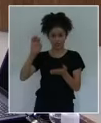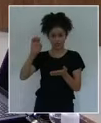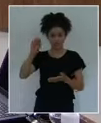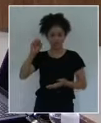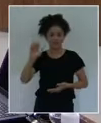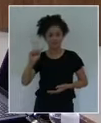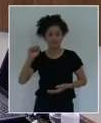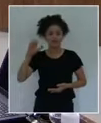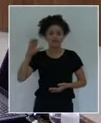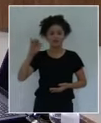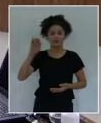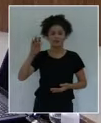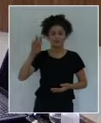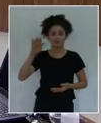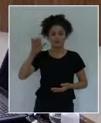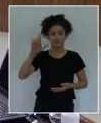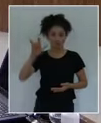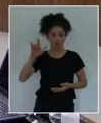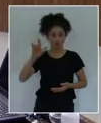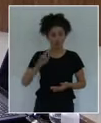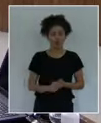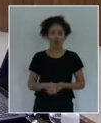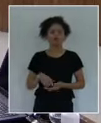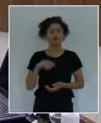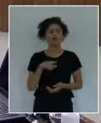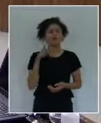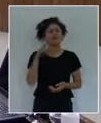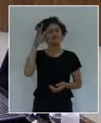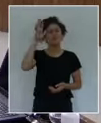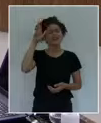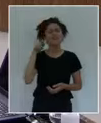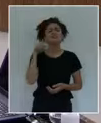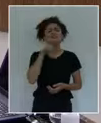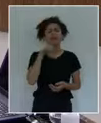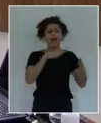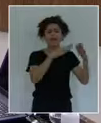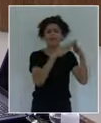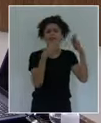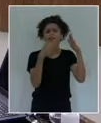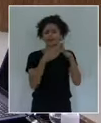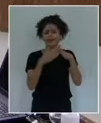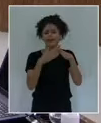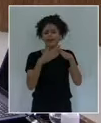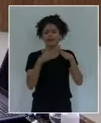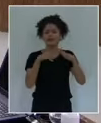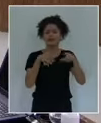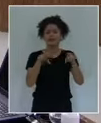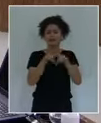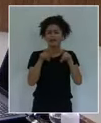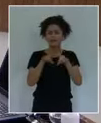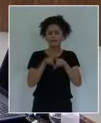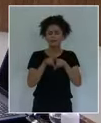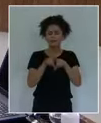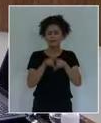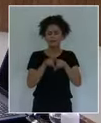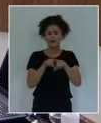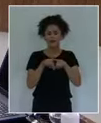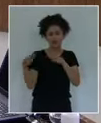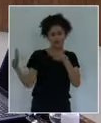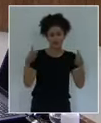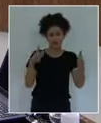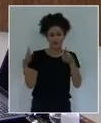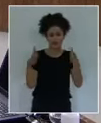de débito. Então, você acha que tanto aquelas casas, quanto aquelas duas contenções, aquela que entre Meio Serra de Pinheiros